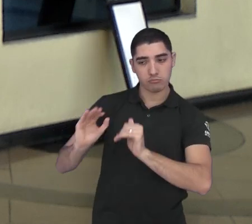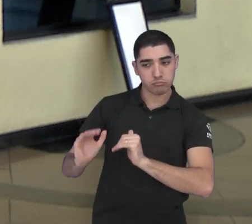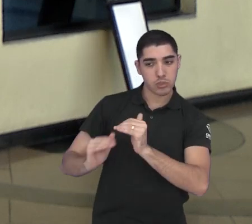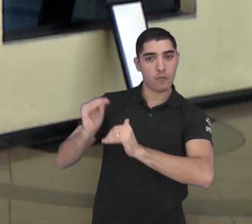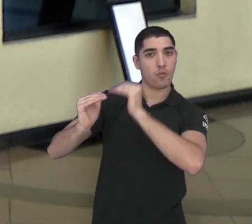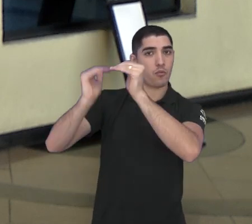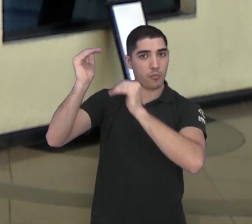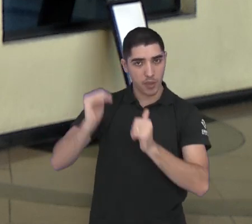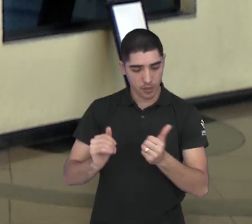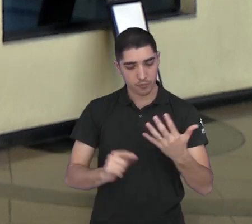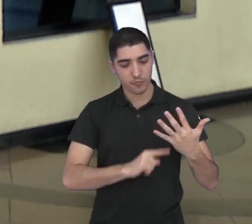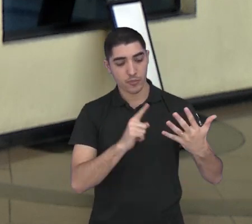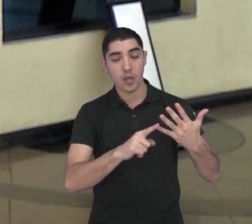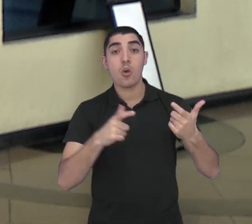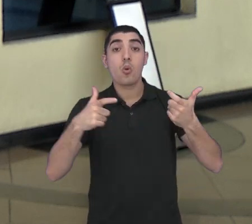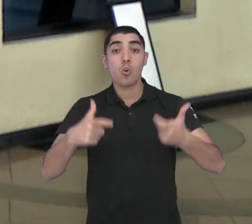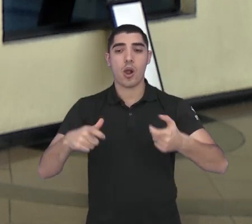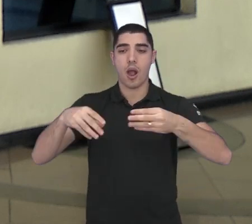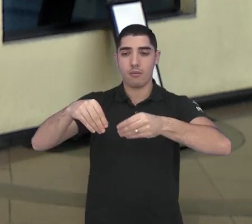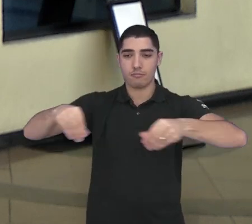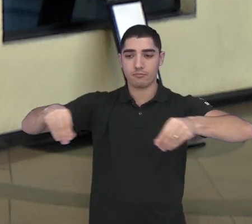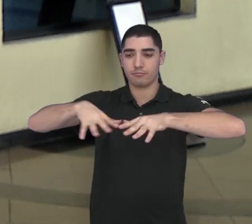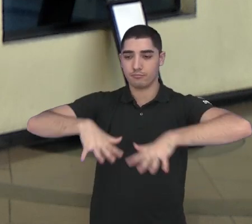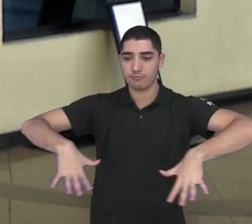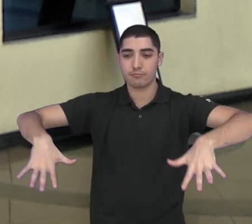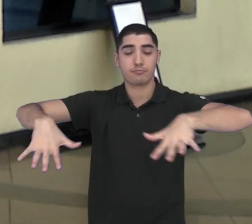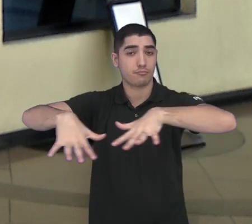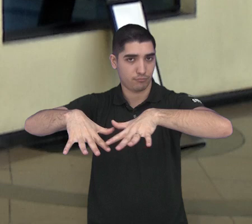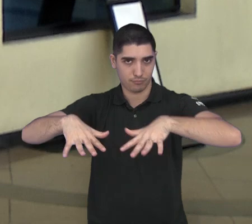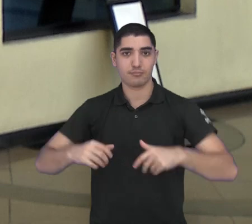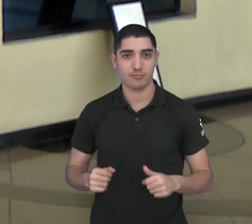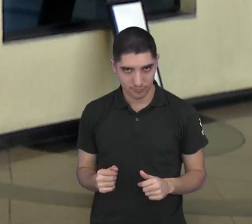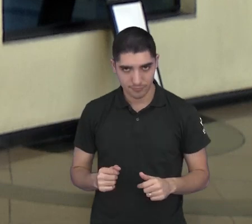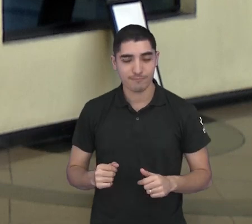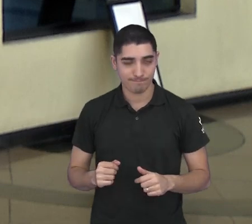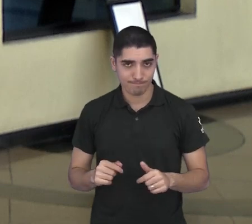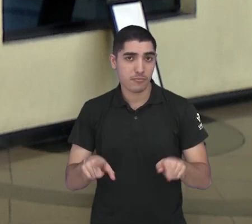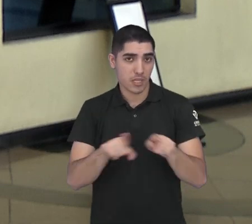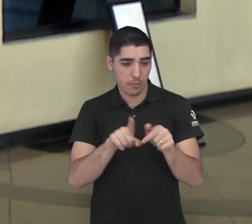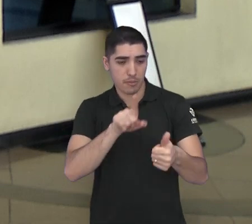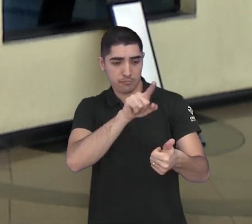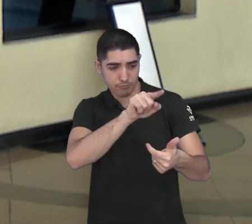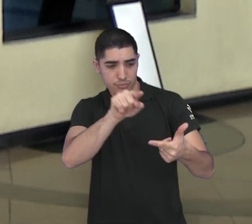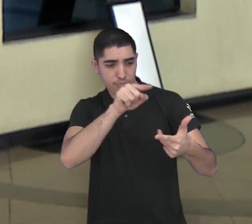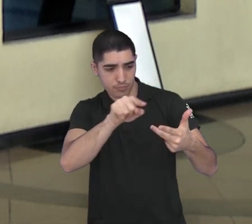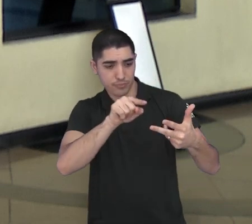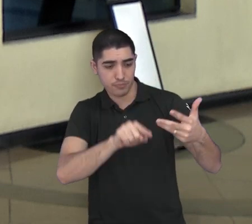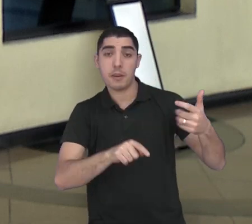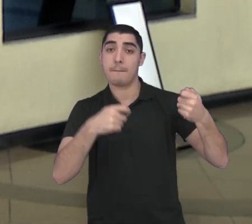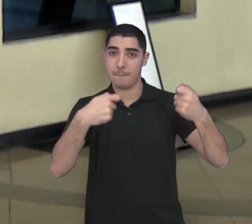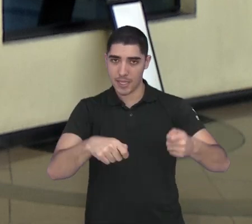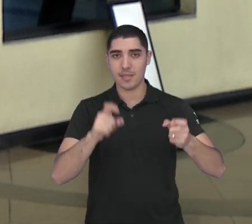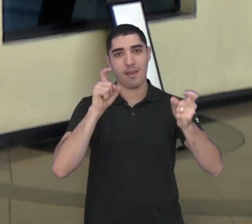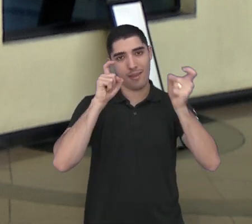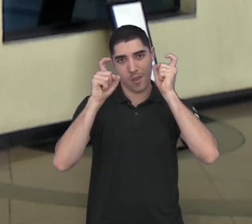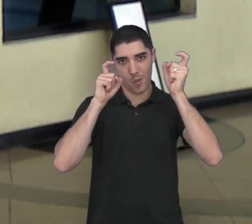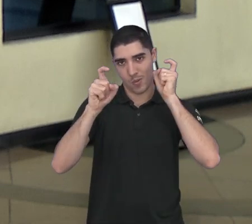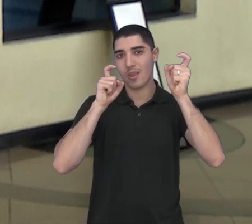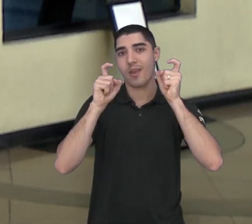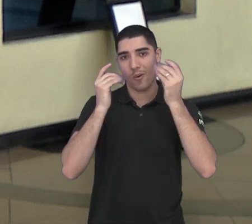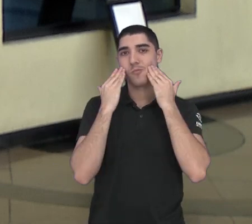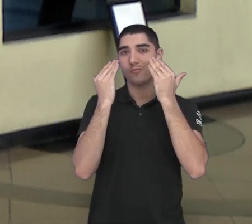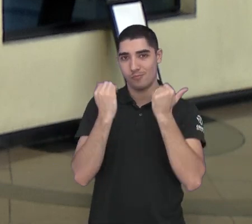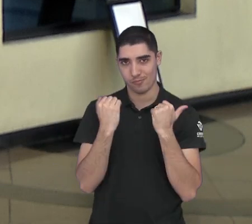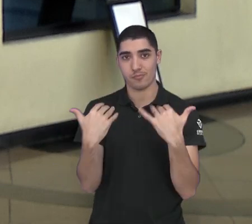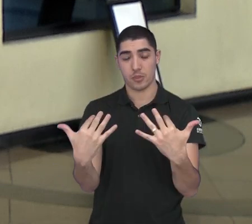ordenado, a questão do zoneamento, né? Então o uso e ocupação de solo, também é necessário audiências públicas. E, por